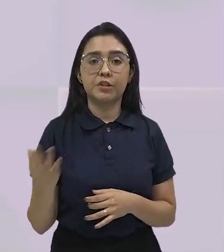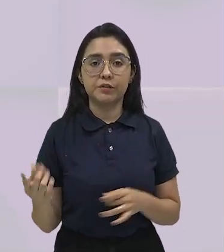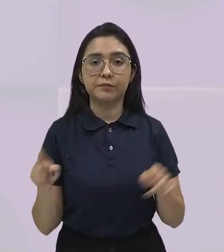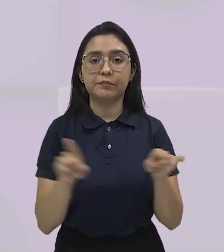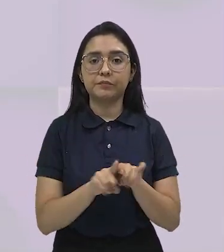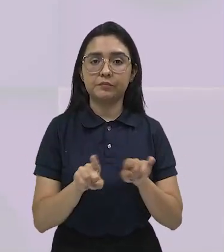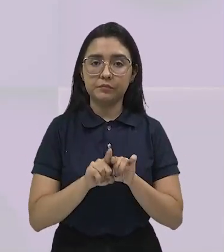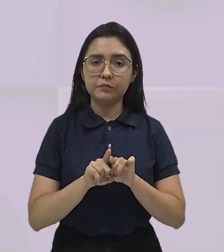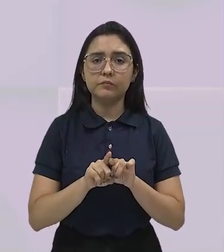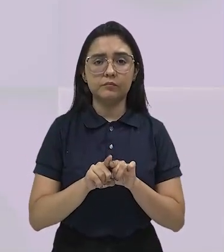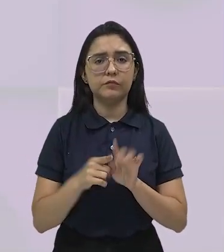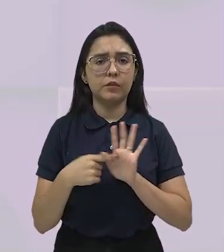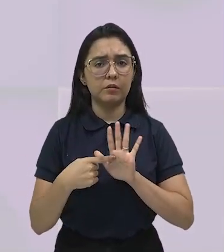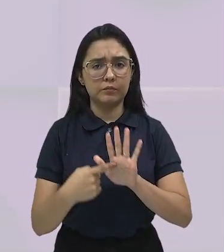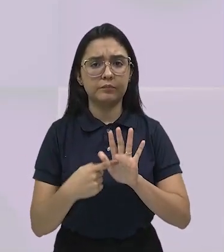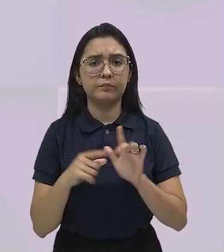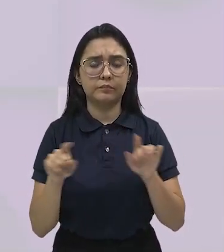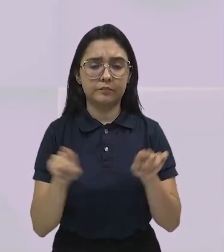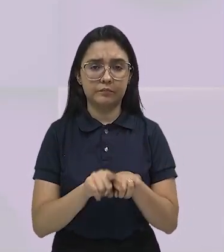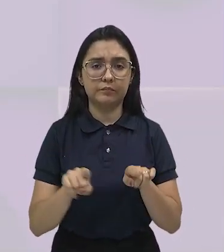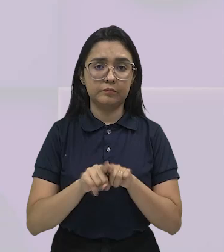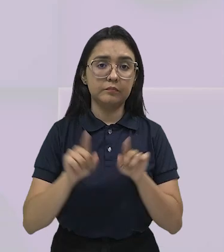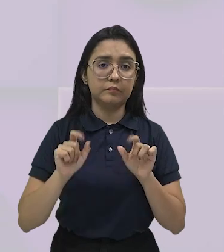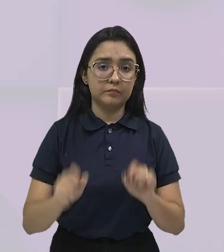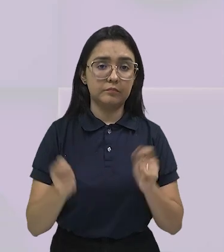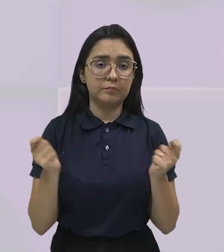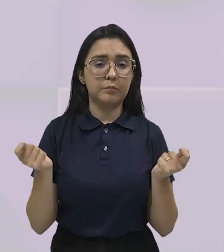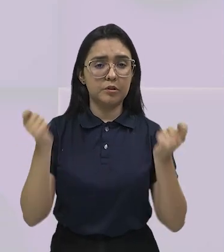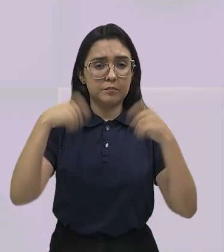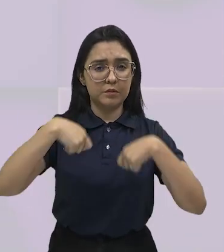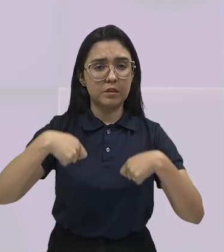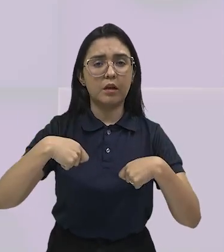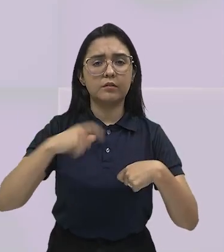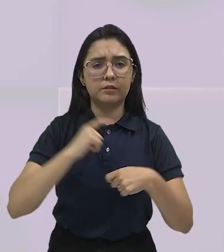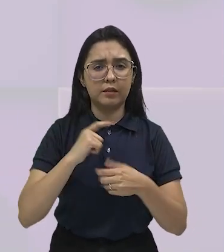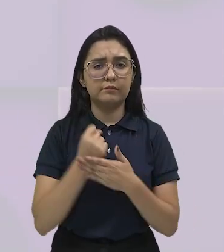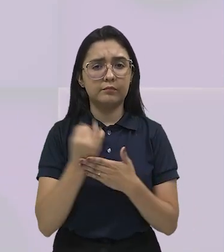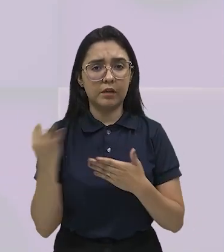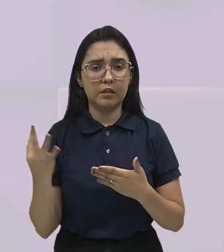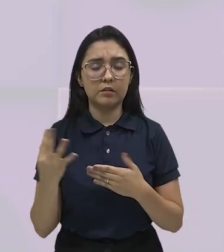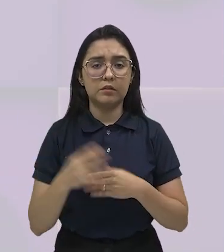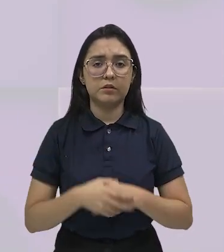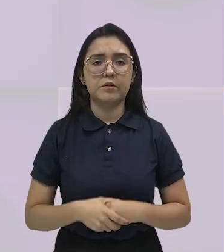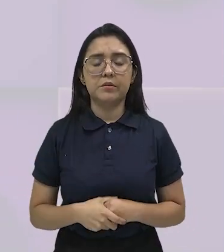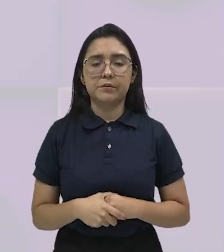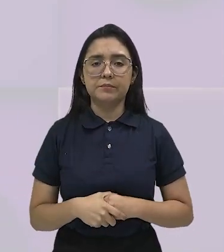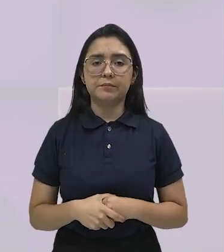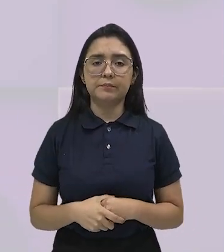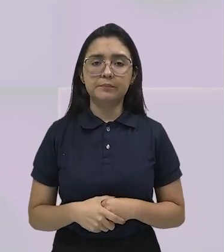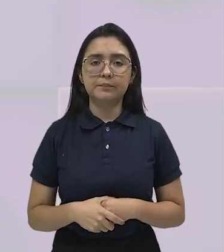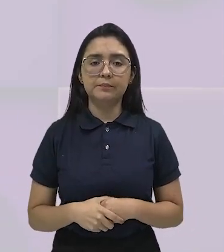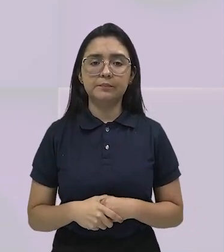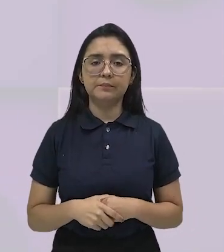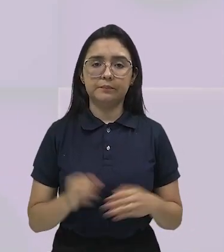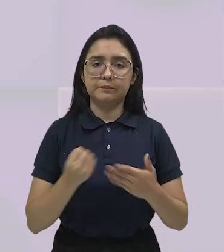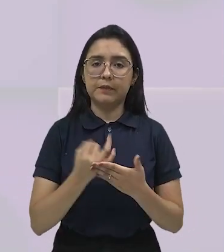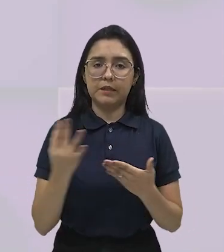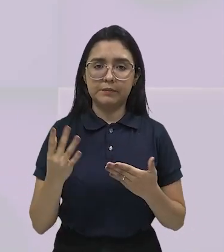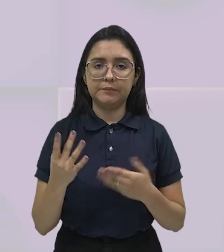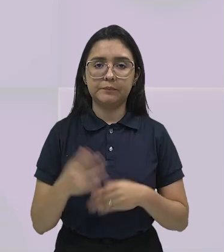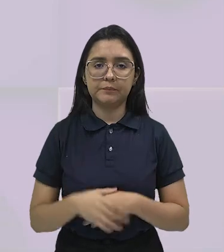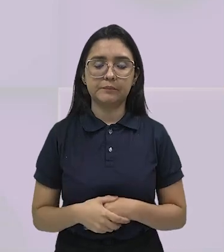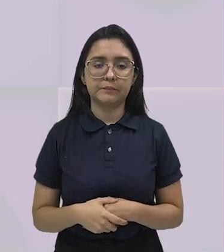de amostras que tem aí, ele vai ter muitas possibilidades. Quer dizer, ele vai